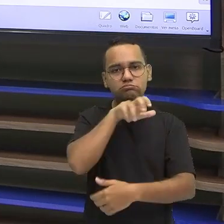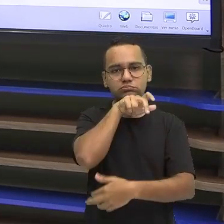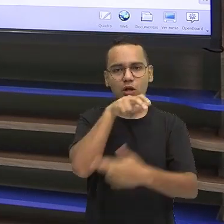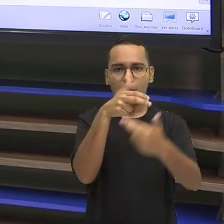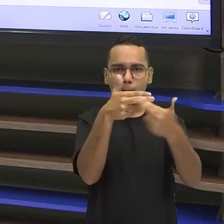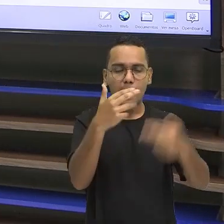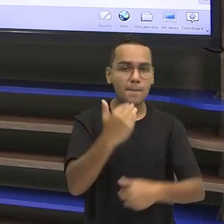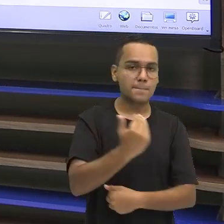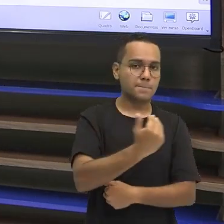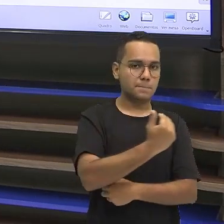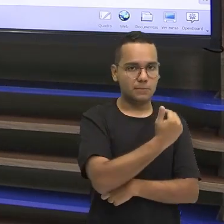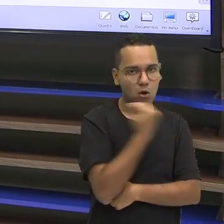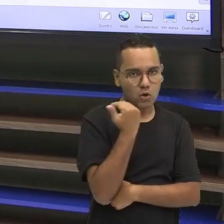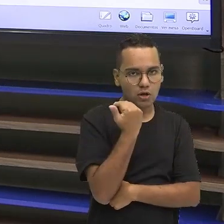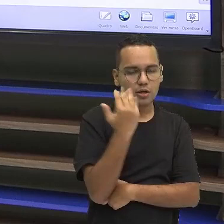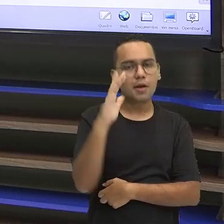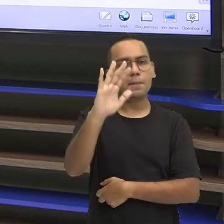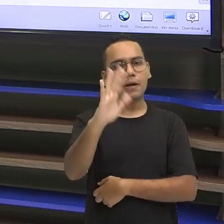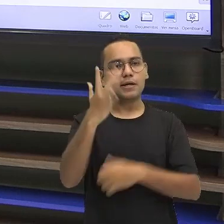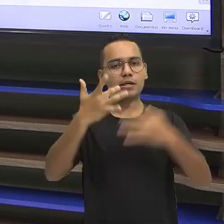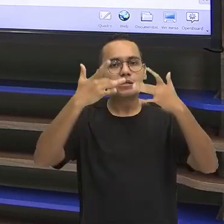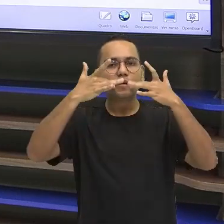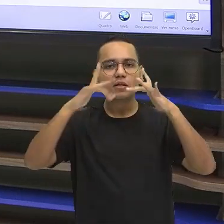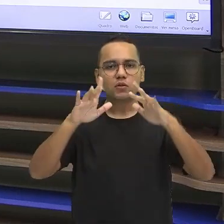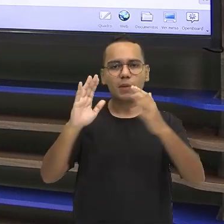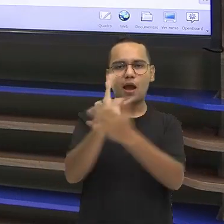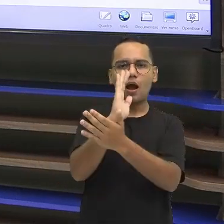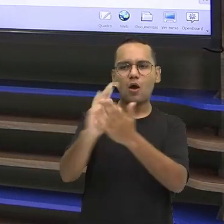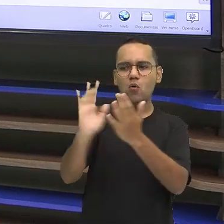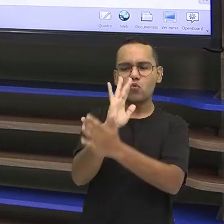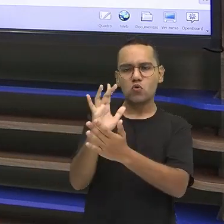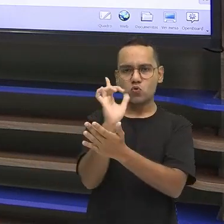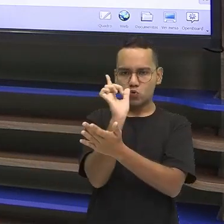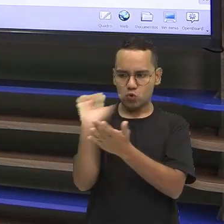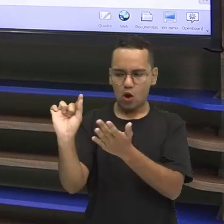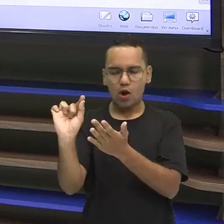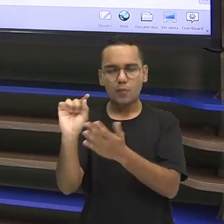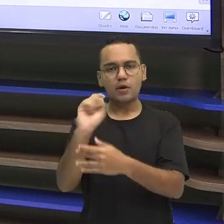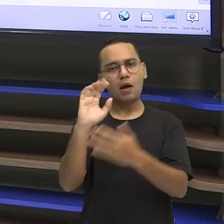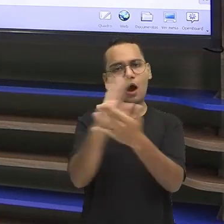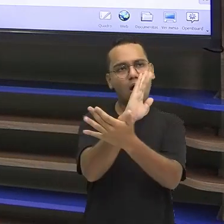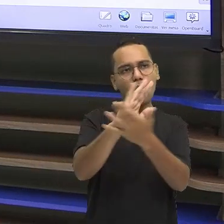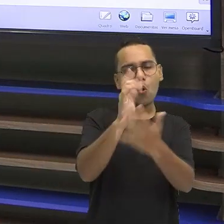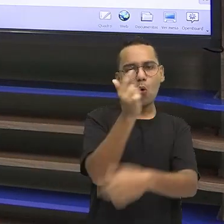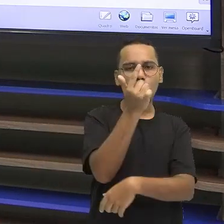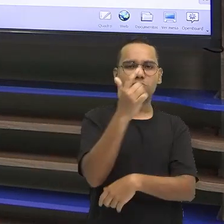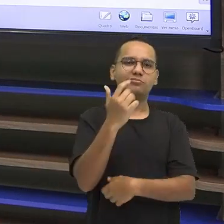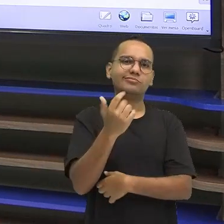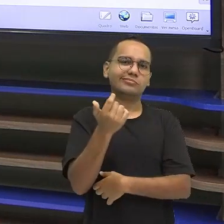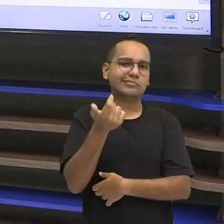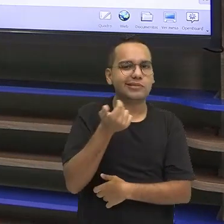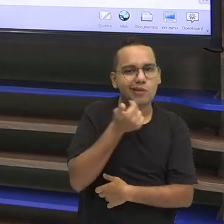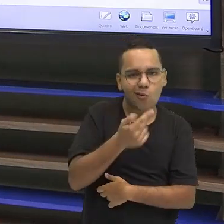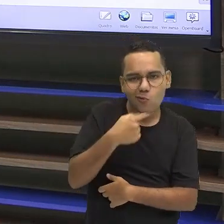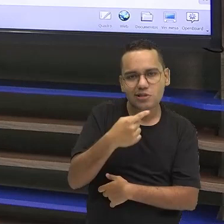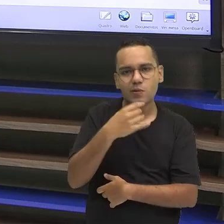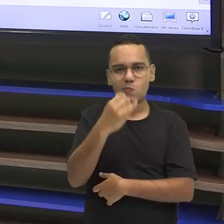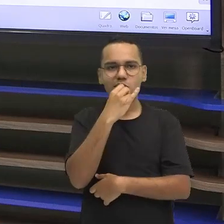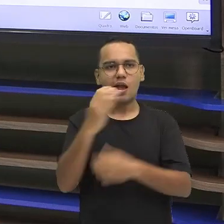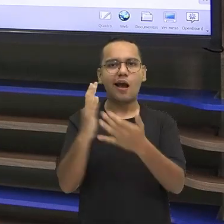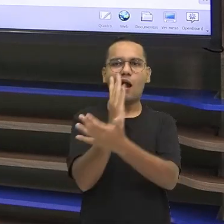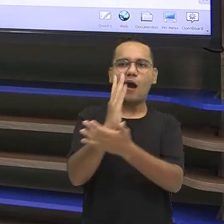Então, o que acontece naturalmente é que os animais já fogem, né? Quando começa o fogo, eles fogem, mas muitas vezes eles têm filhotes, eles